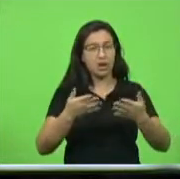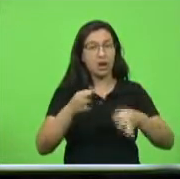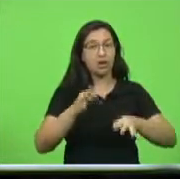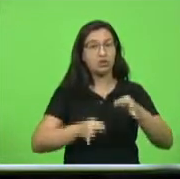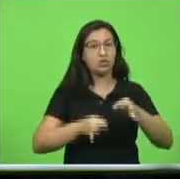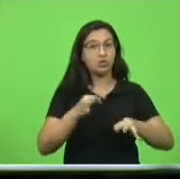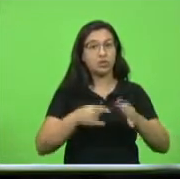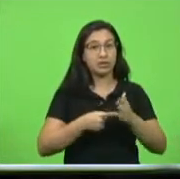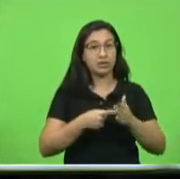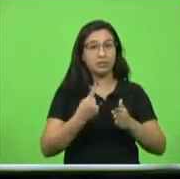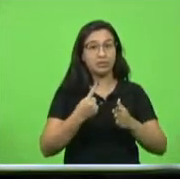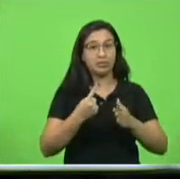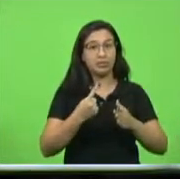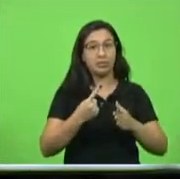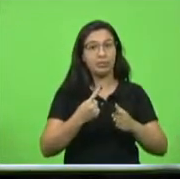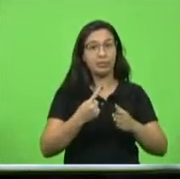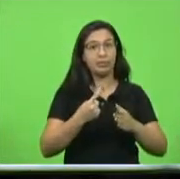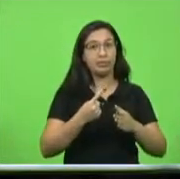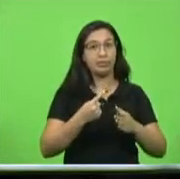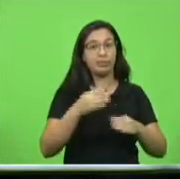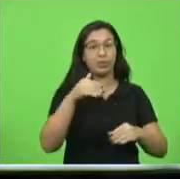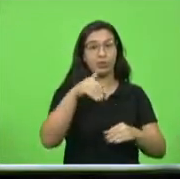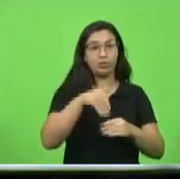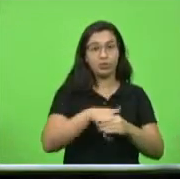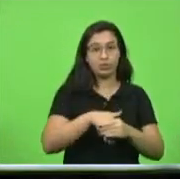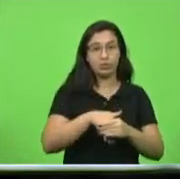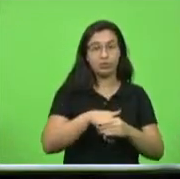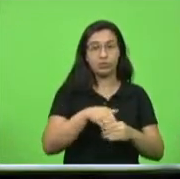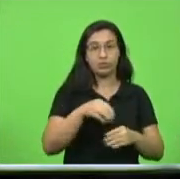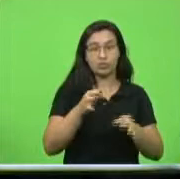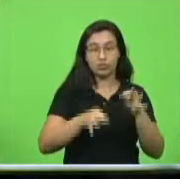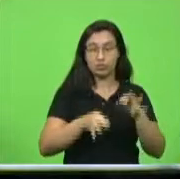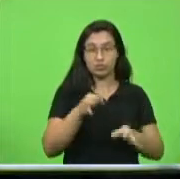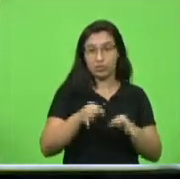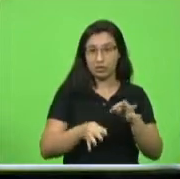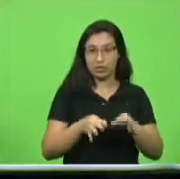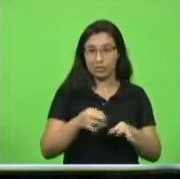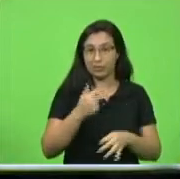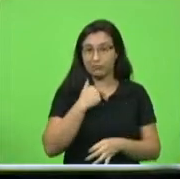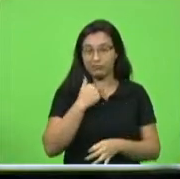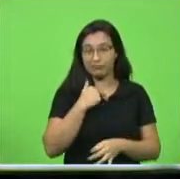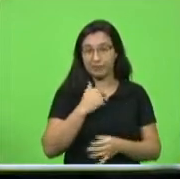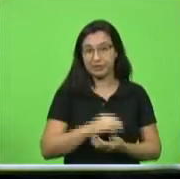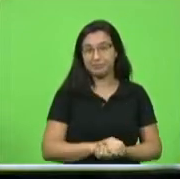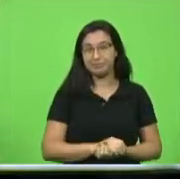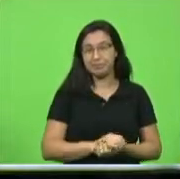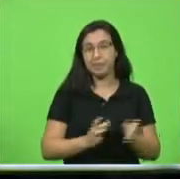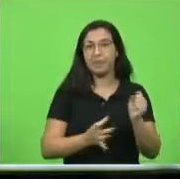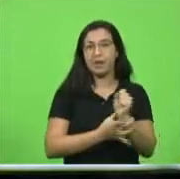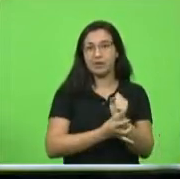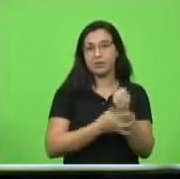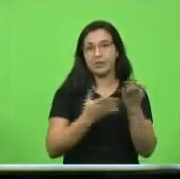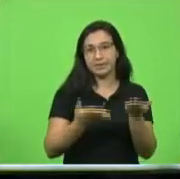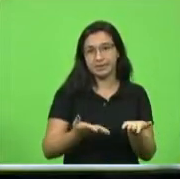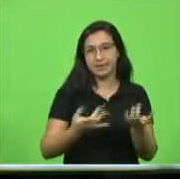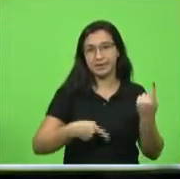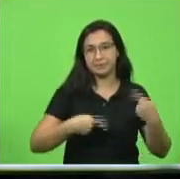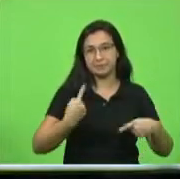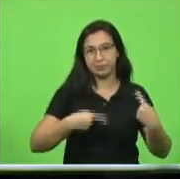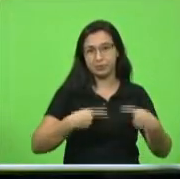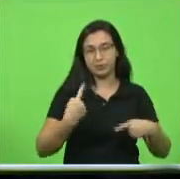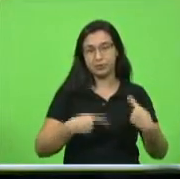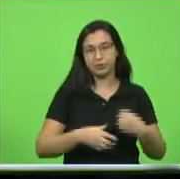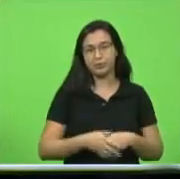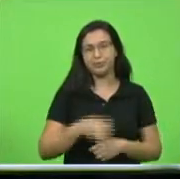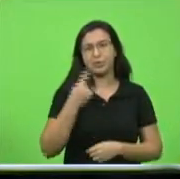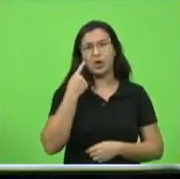podendo. Isso é garantia do parlamentar. Então, o que eu vejo? Eu vejo que quando